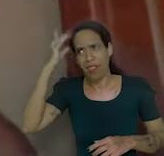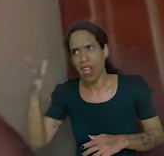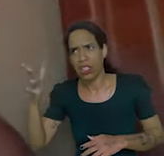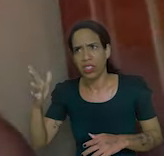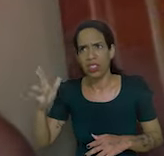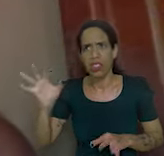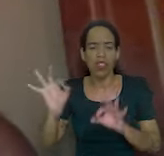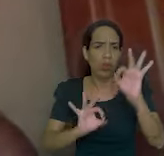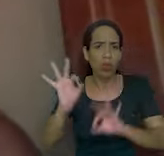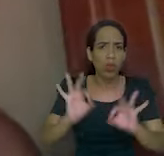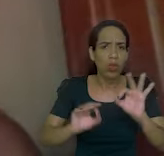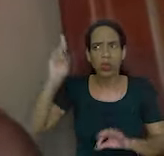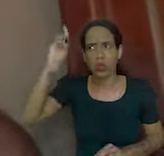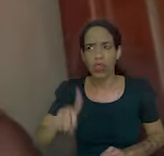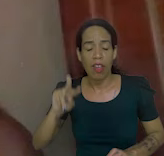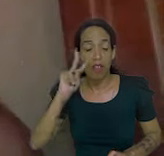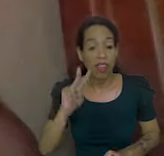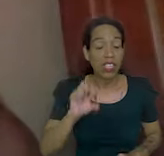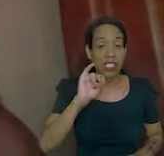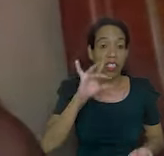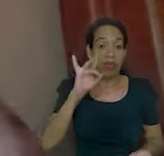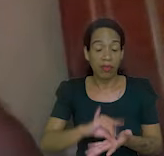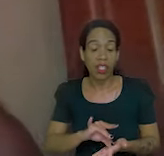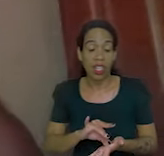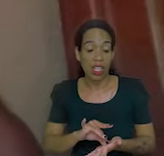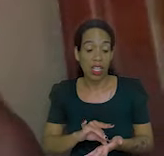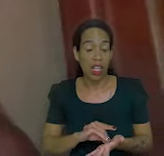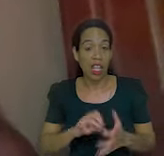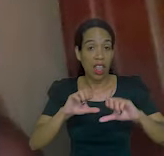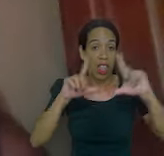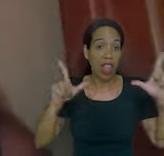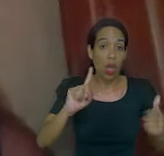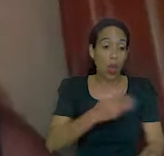gente, que é operador do direito, verificar se ela é de fato lícita ou não é